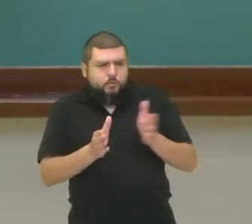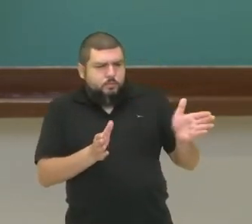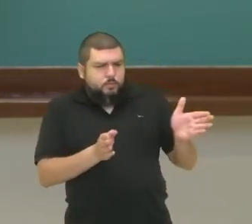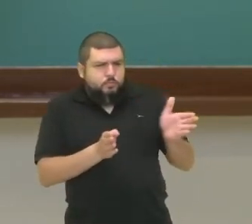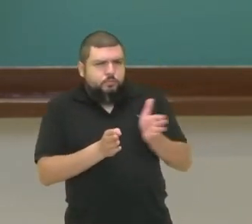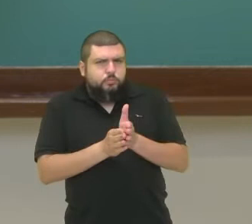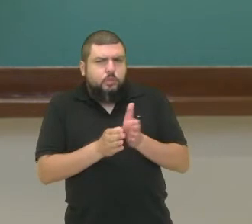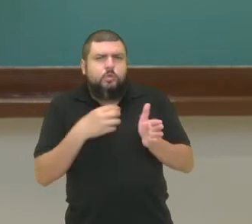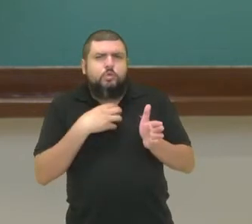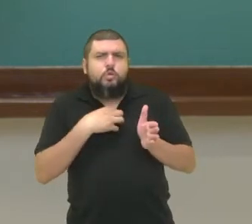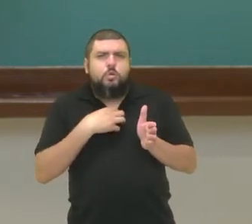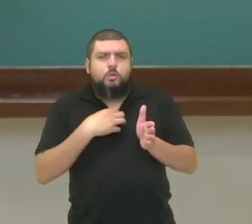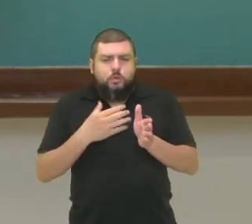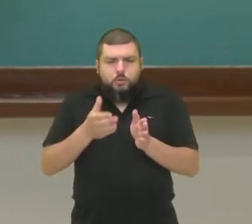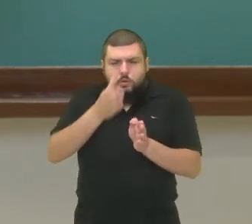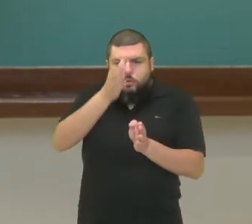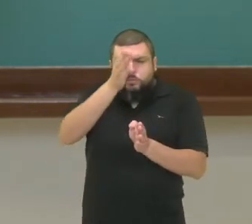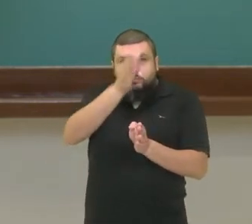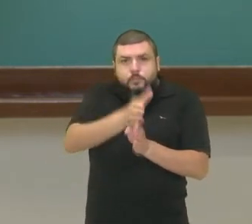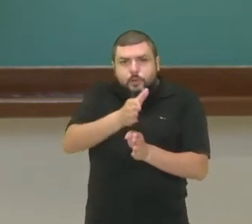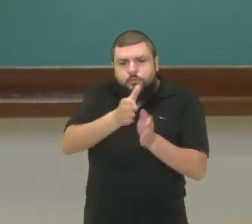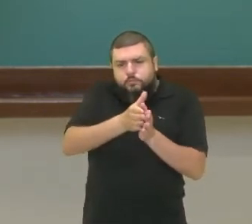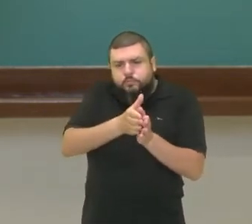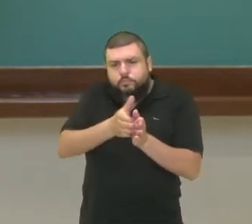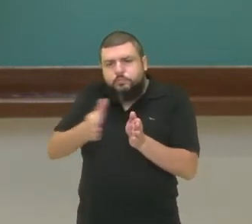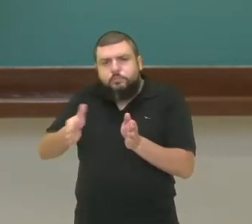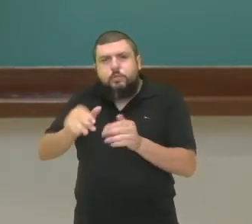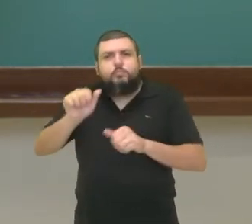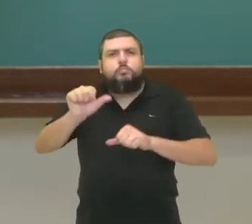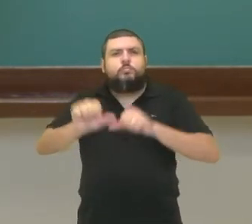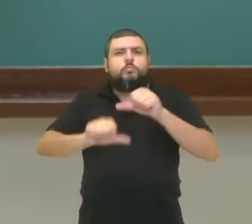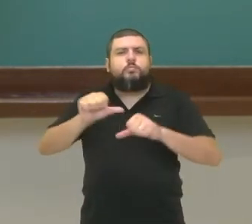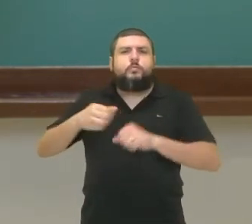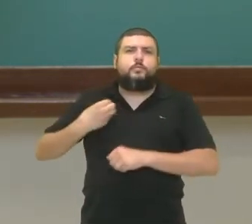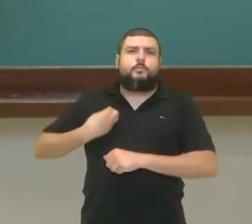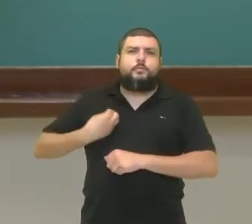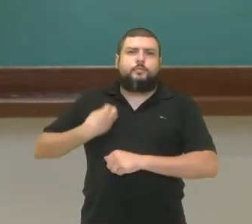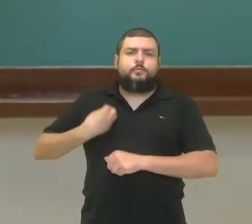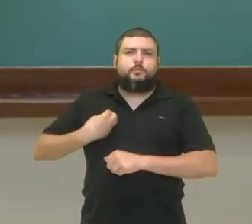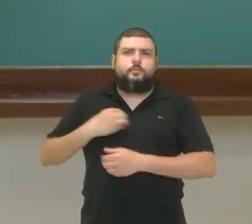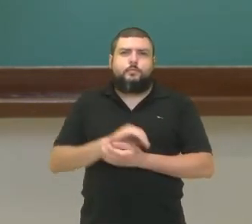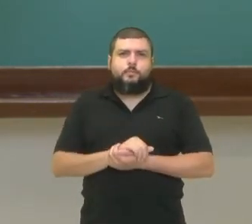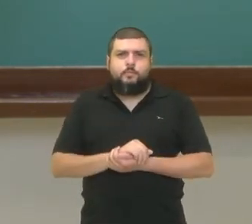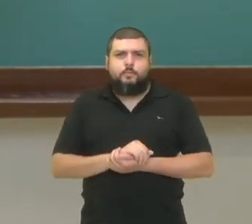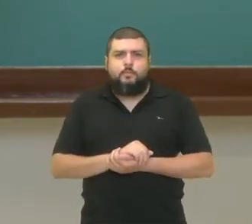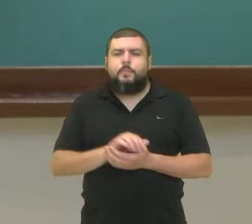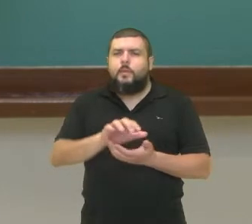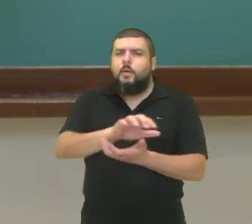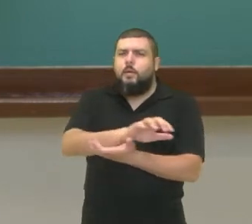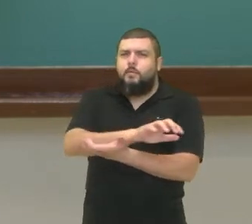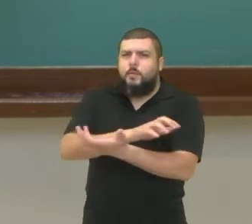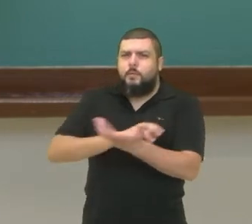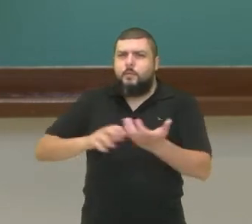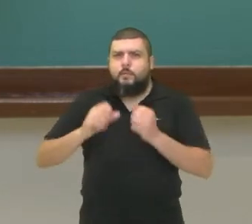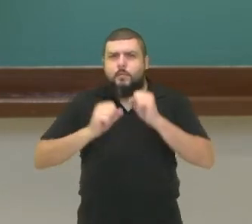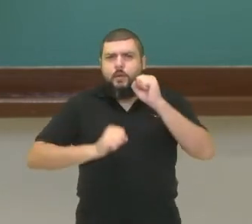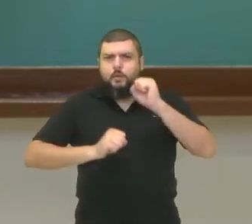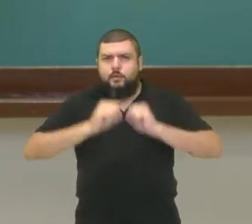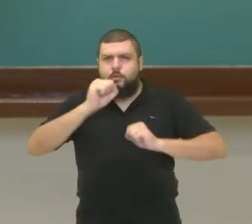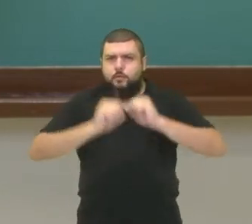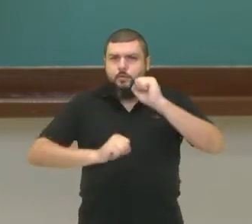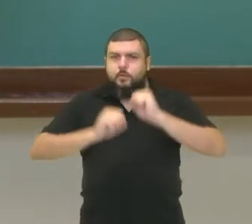você passa a viver de outra maneira. Essa revolução industrial, a caráter de curiosidade, ela ainda